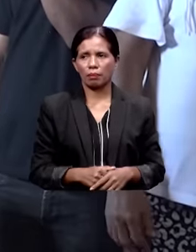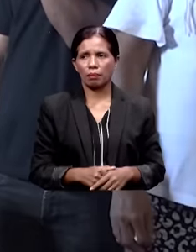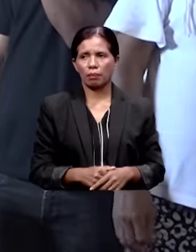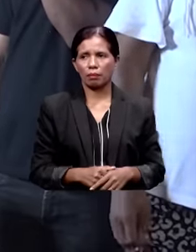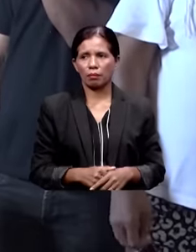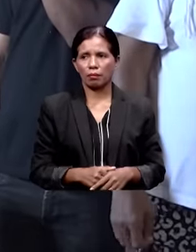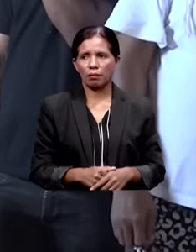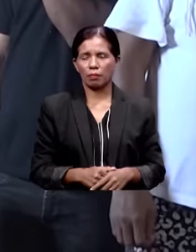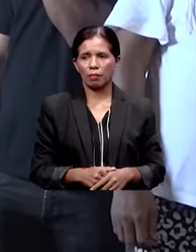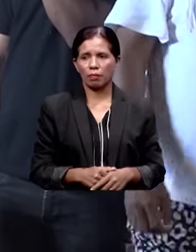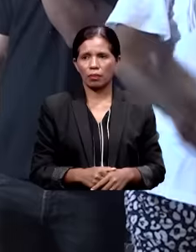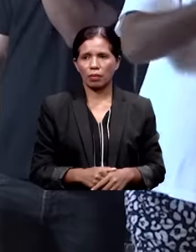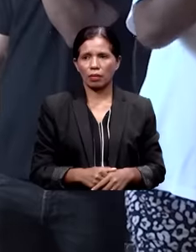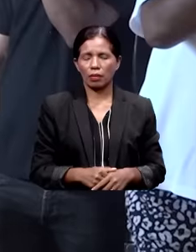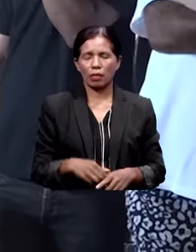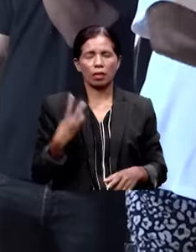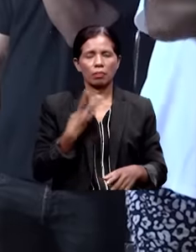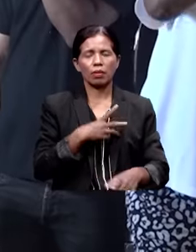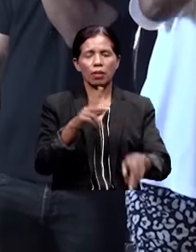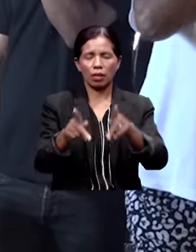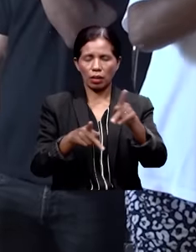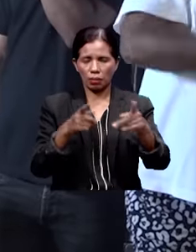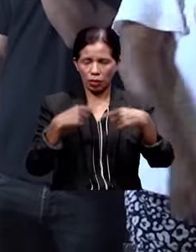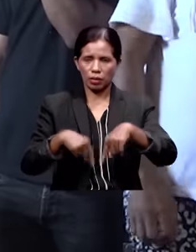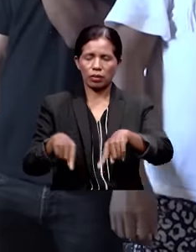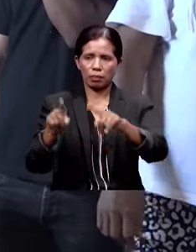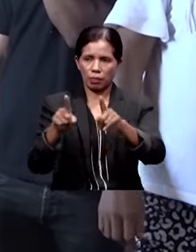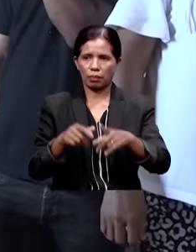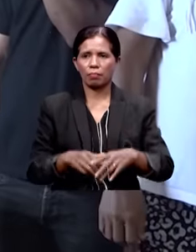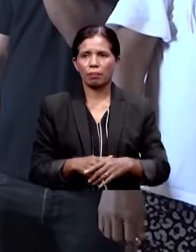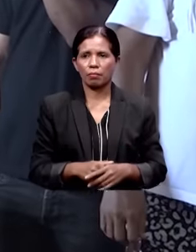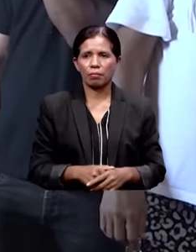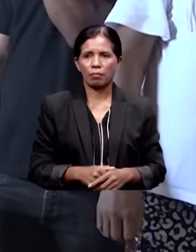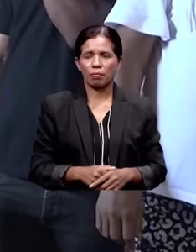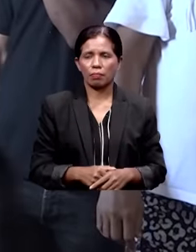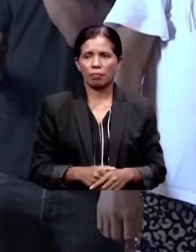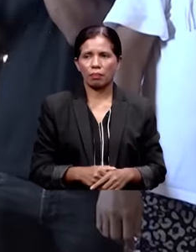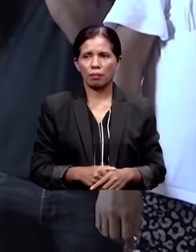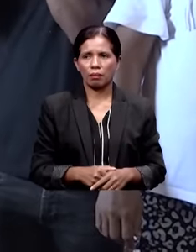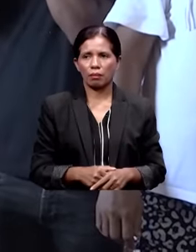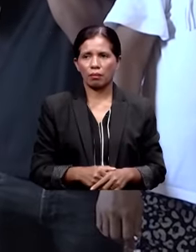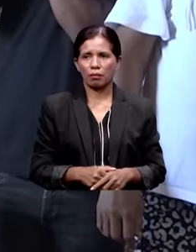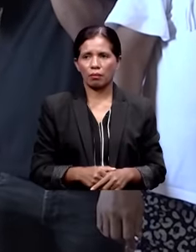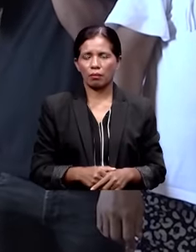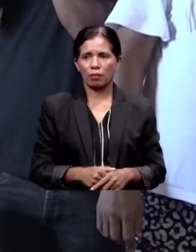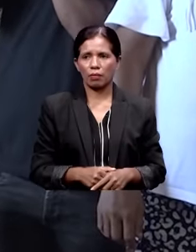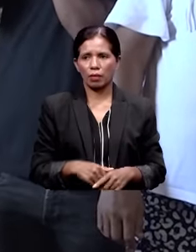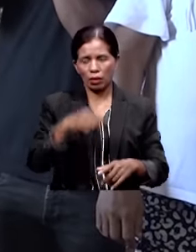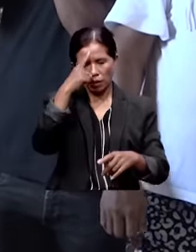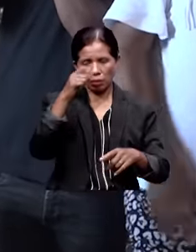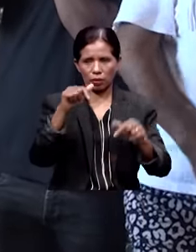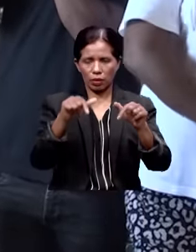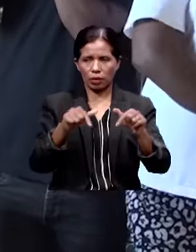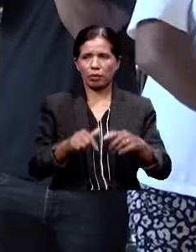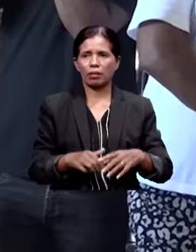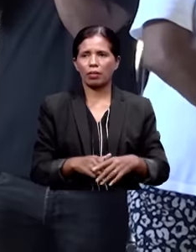How many are in the Emma Seba? Abitan, how many are in the Emma? How many are in the Emma? How many? Sama, idane. Tuin,